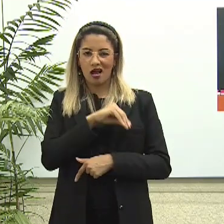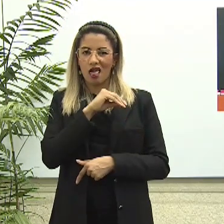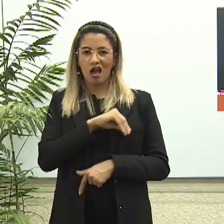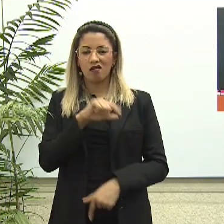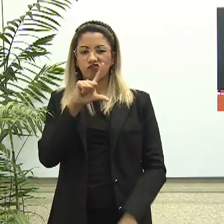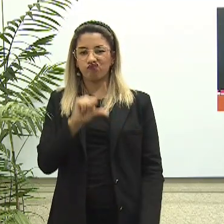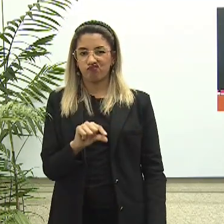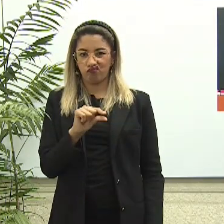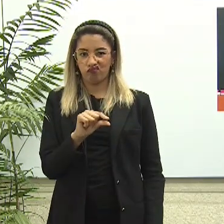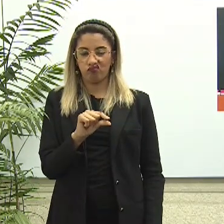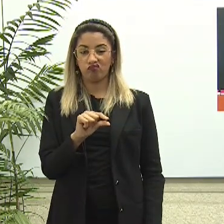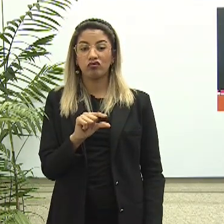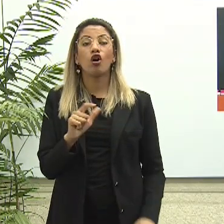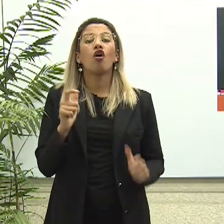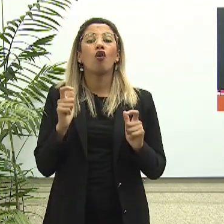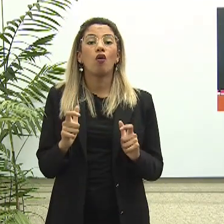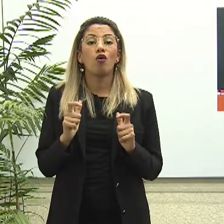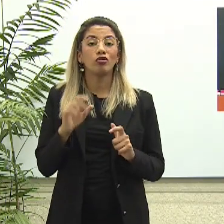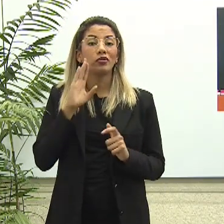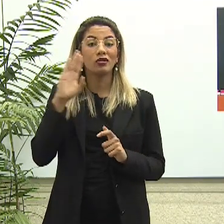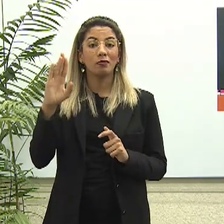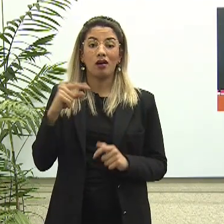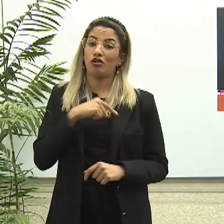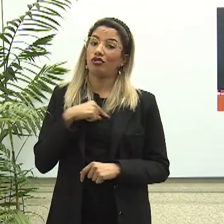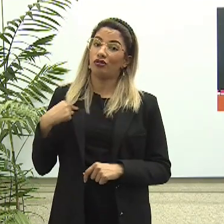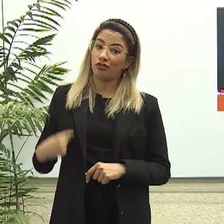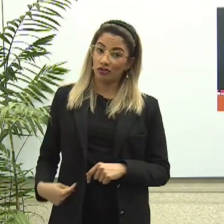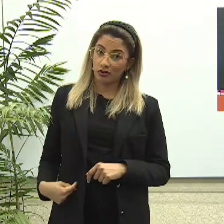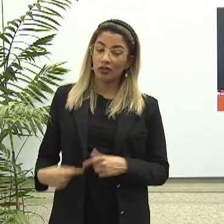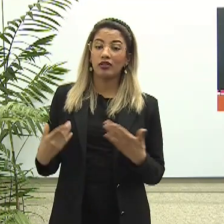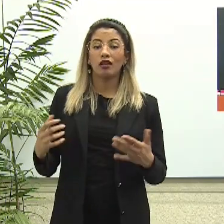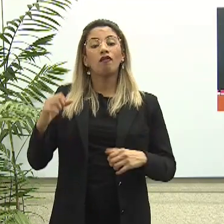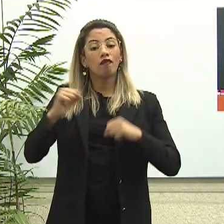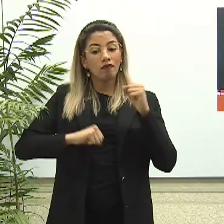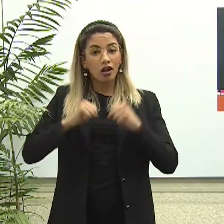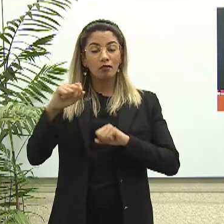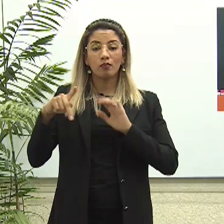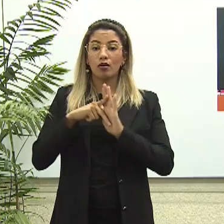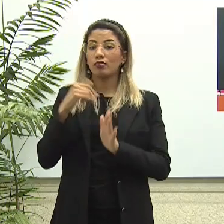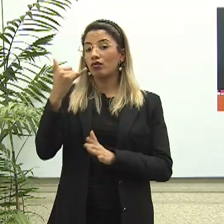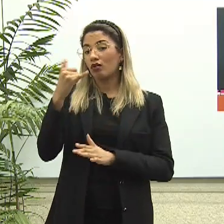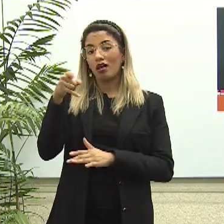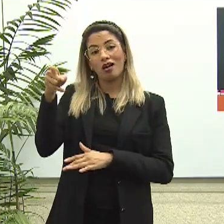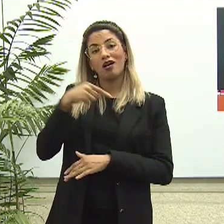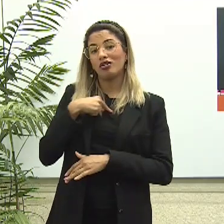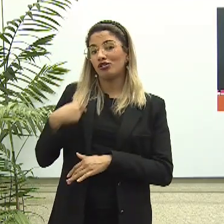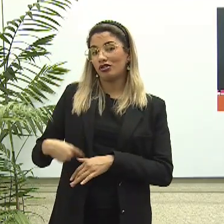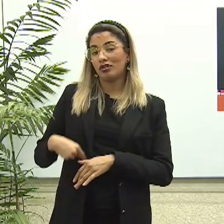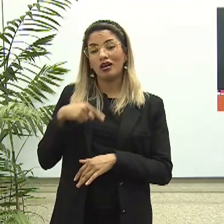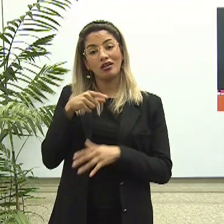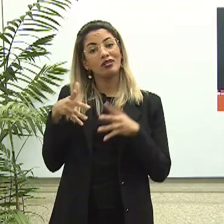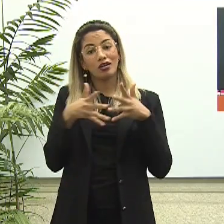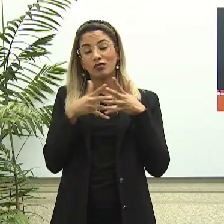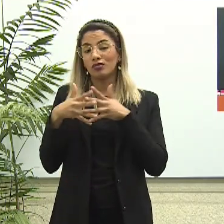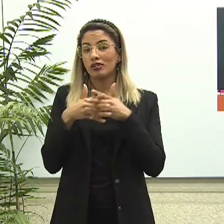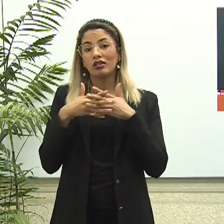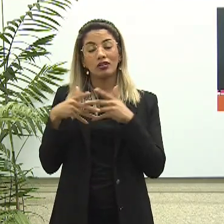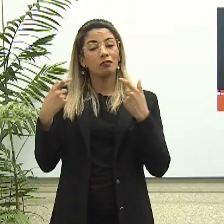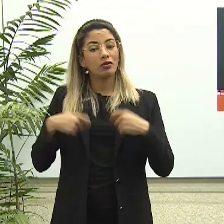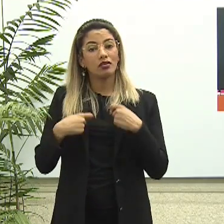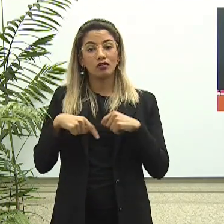países onde a força de trabalho é barata a China então todas as fábricas de celulares estão na China e ao mesmo tempo os Estados Unidos tem que controlar o